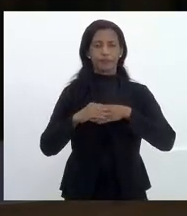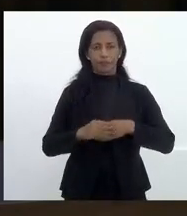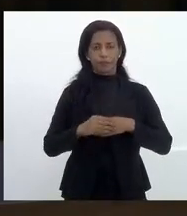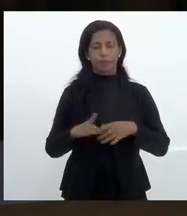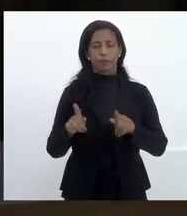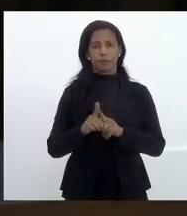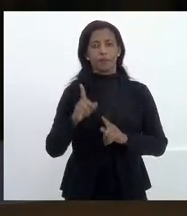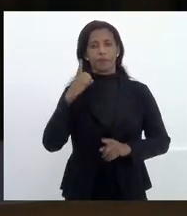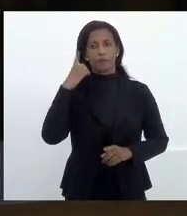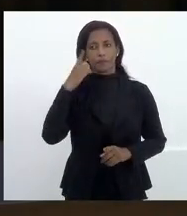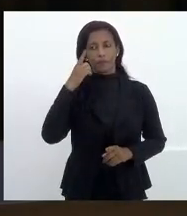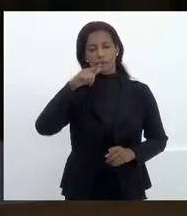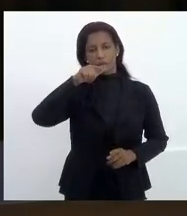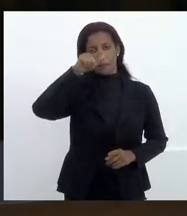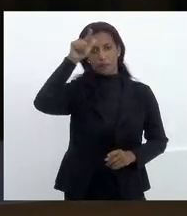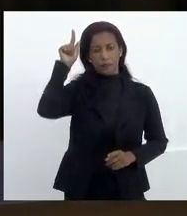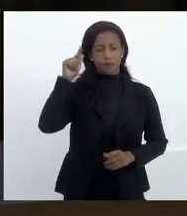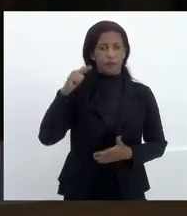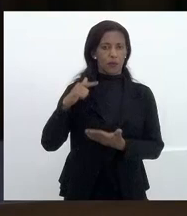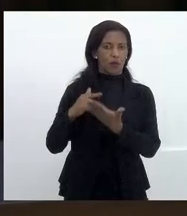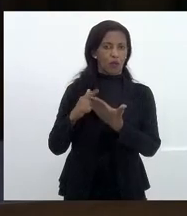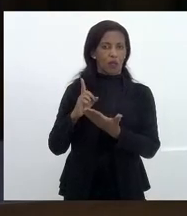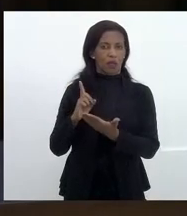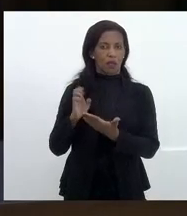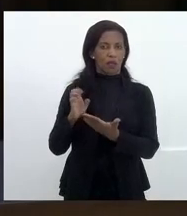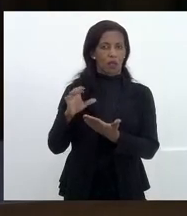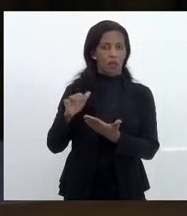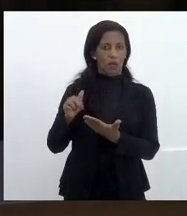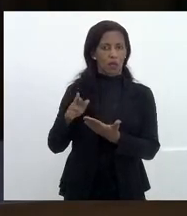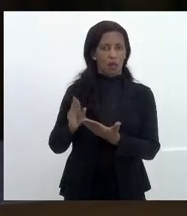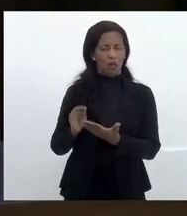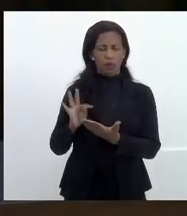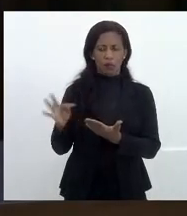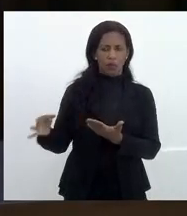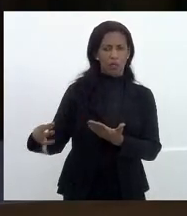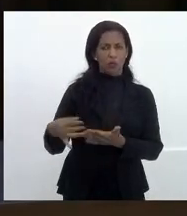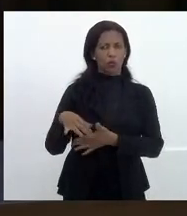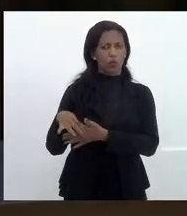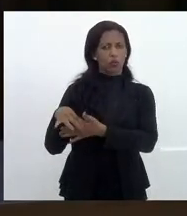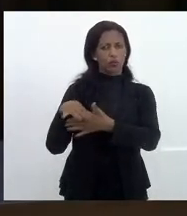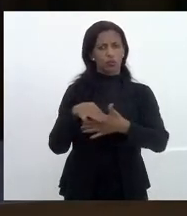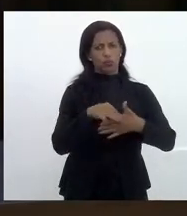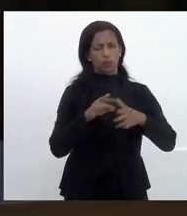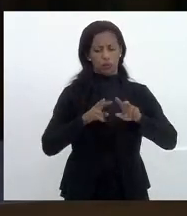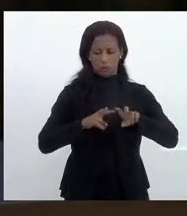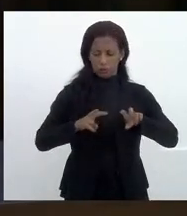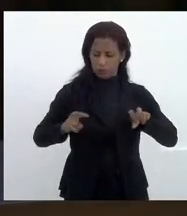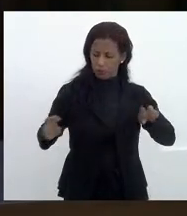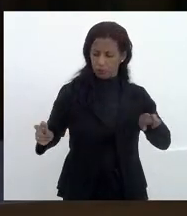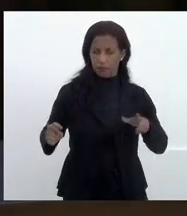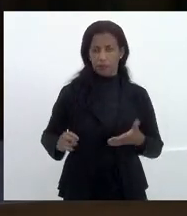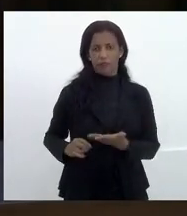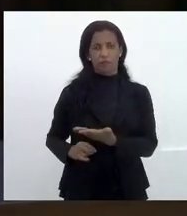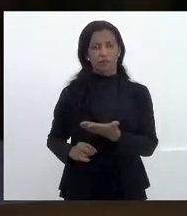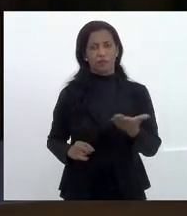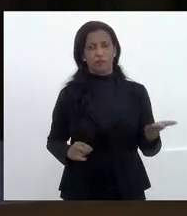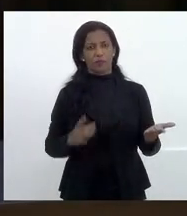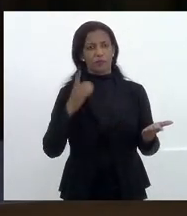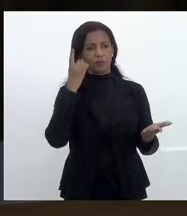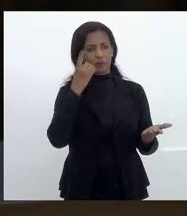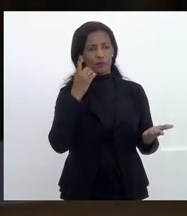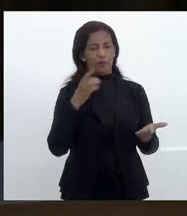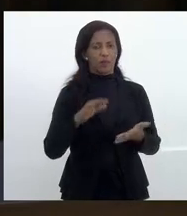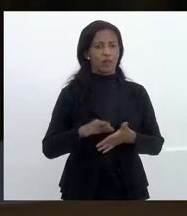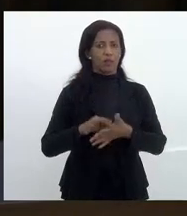o Deputado Luiz Paulo nosso de cano e a todos os integrantes da mesa e aos senhores e senhoras deputadas